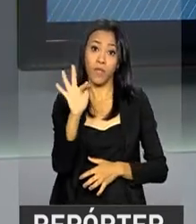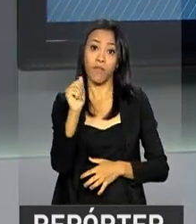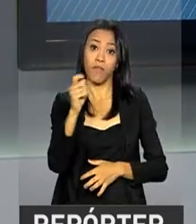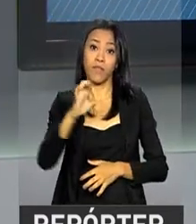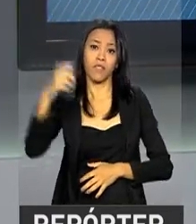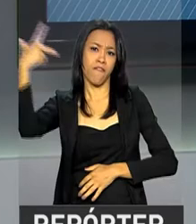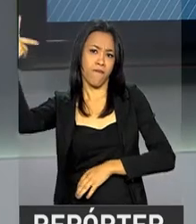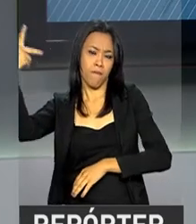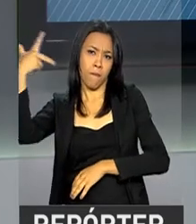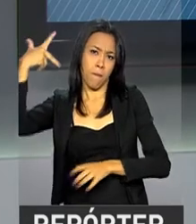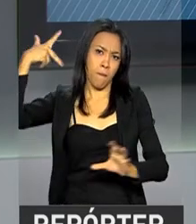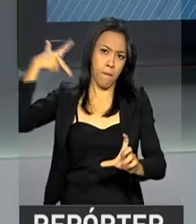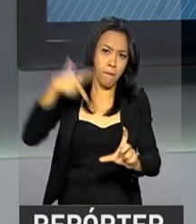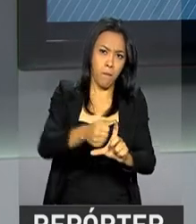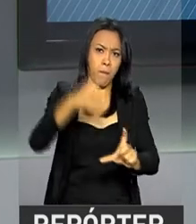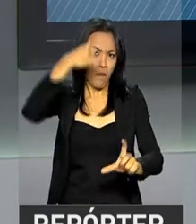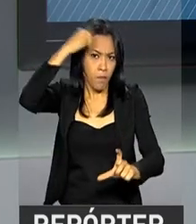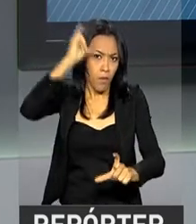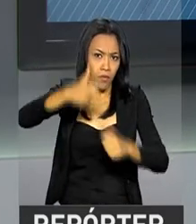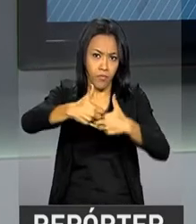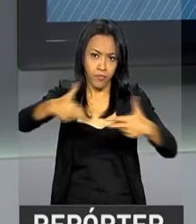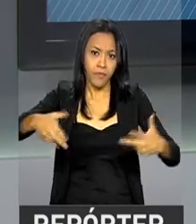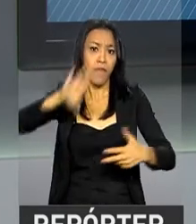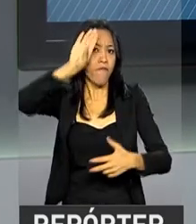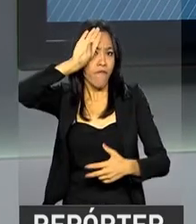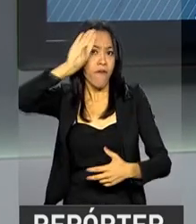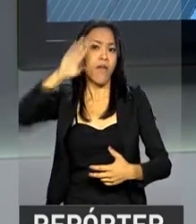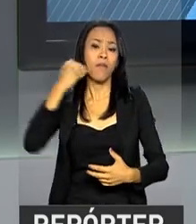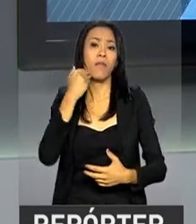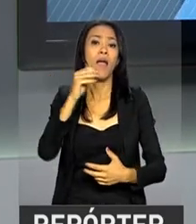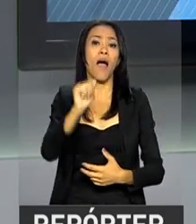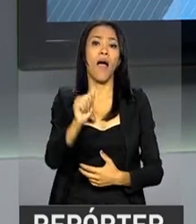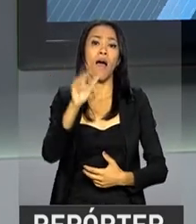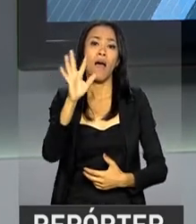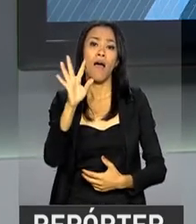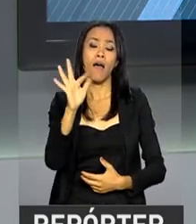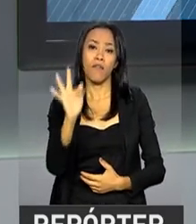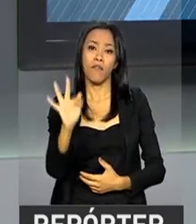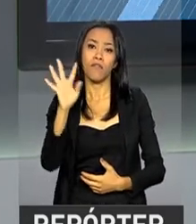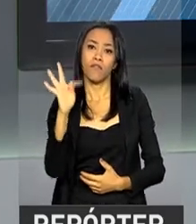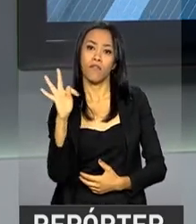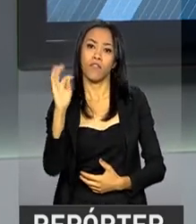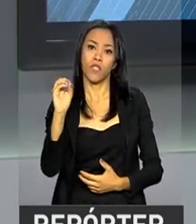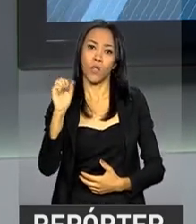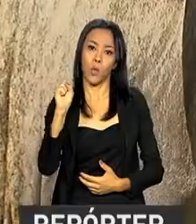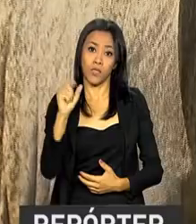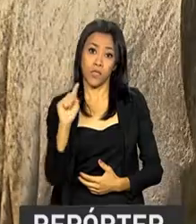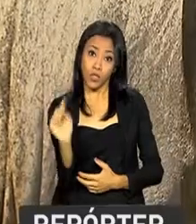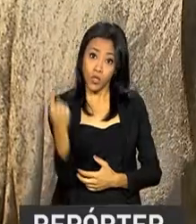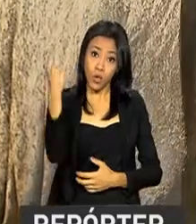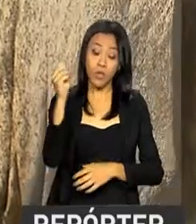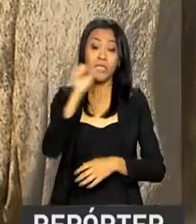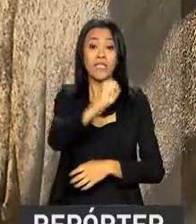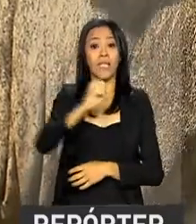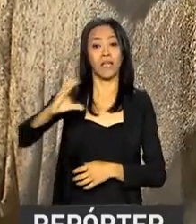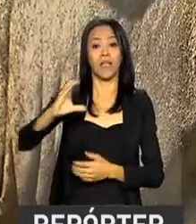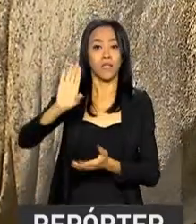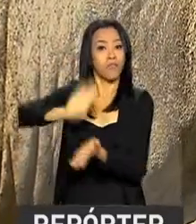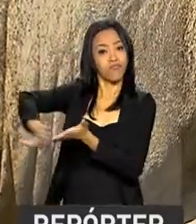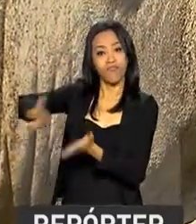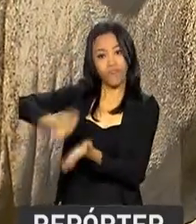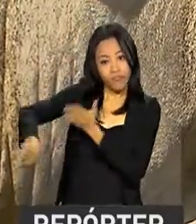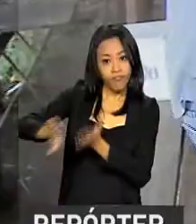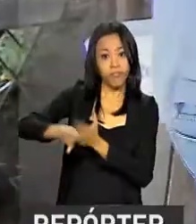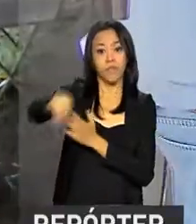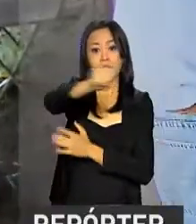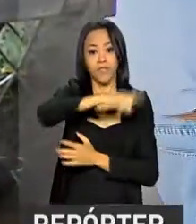febre aftosa em todas as unidades da federação, exceto Santa Catarina, que é livre da doença. De acordo com o Ministério da Agricultura, a